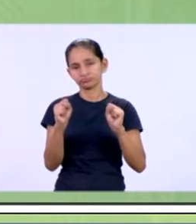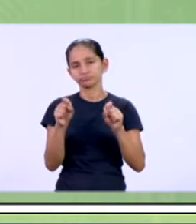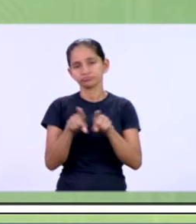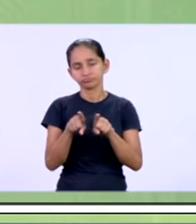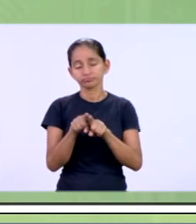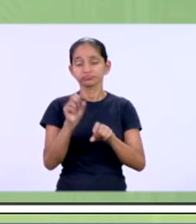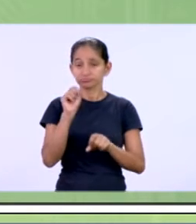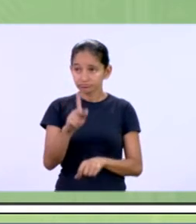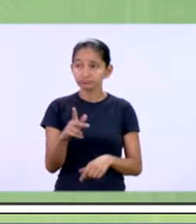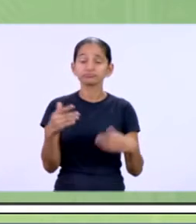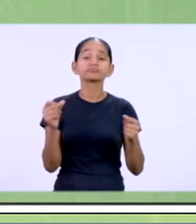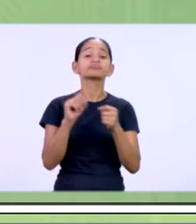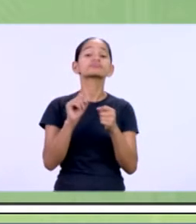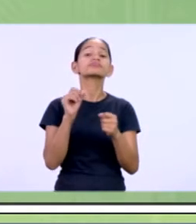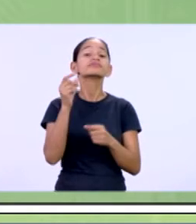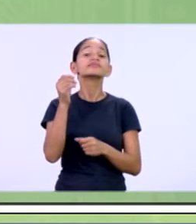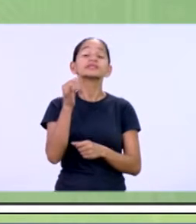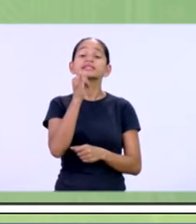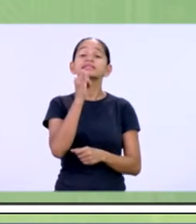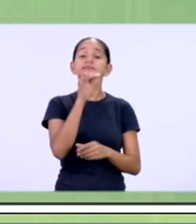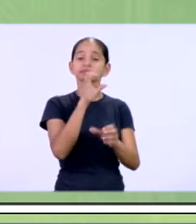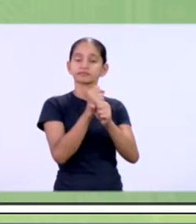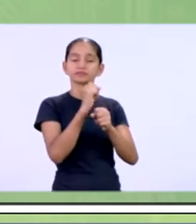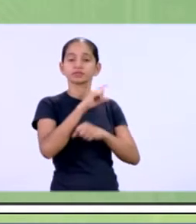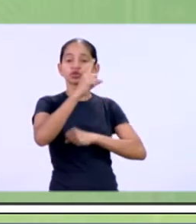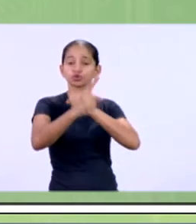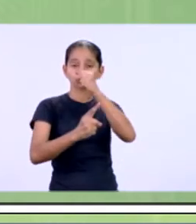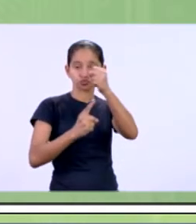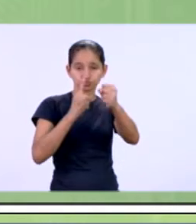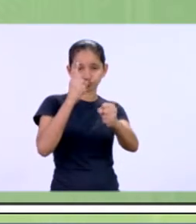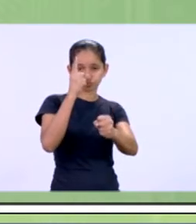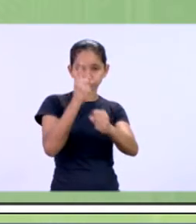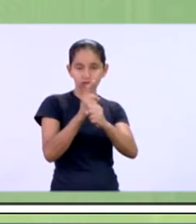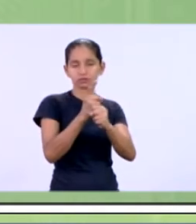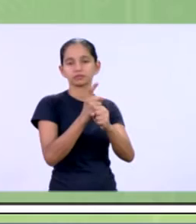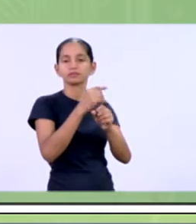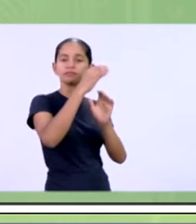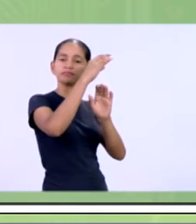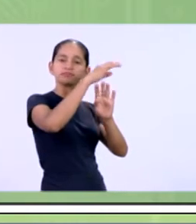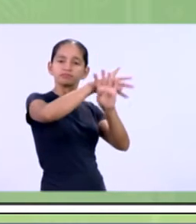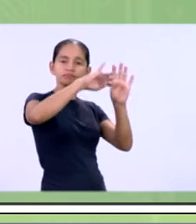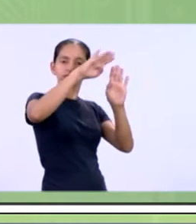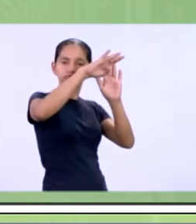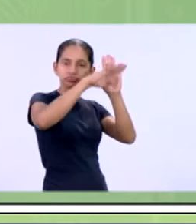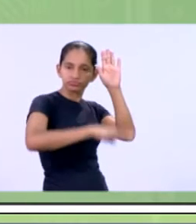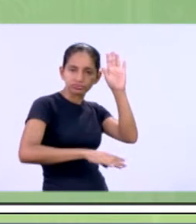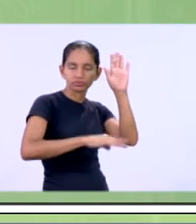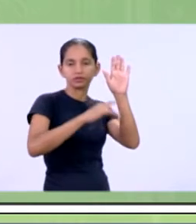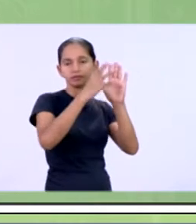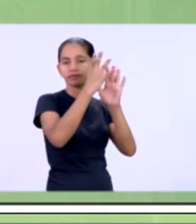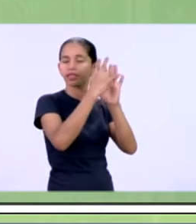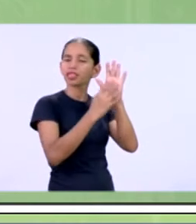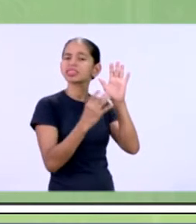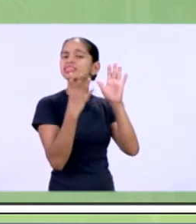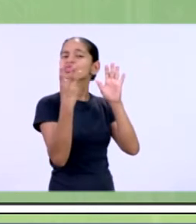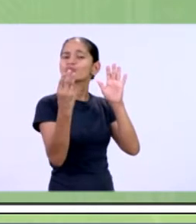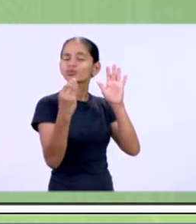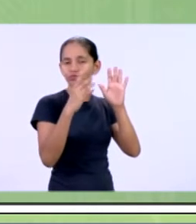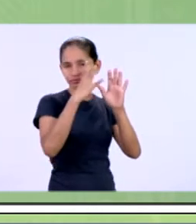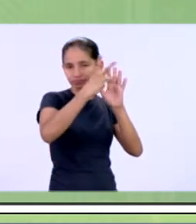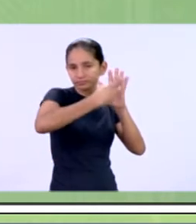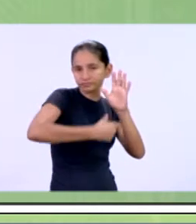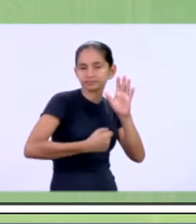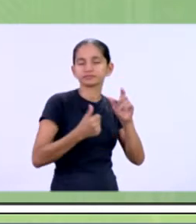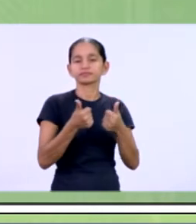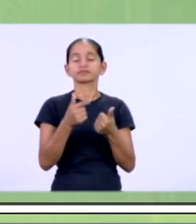assim, vamos lá. Vamos calcular o lucro presumido desse ano aqui, 2013, desse faturamento, considerando que eu tenho compra de 420